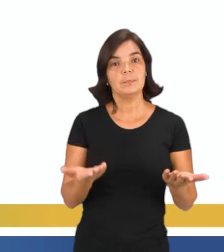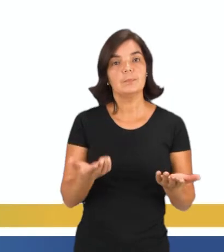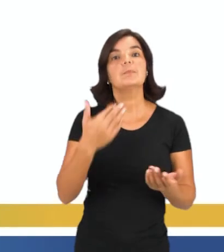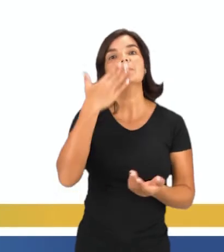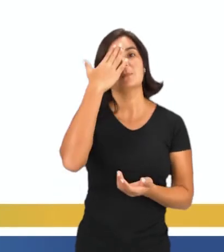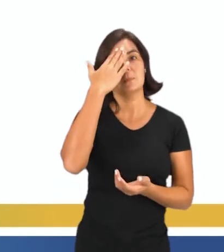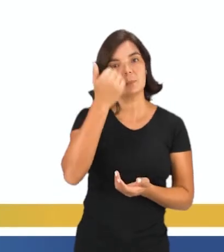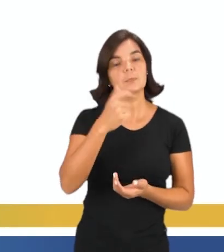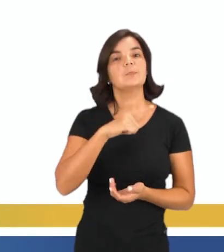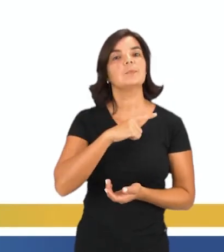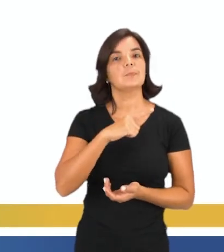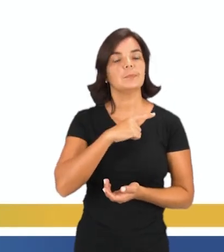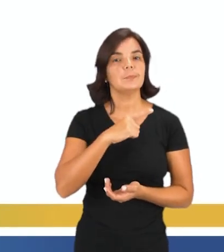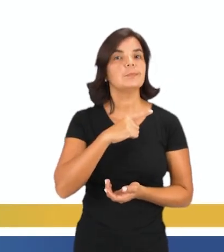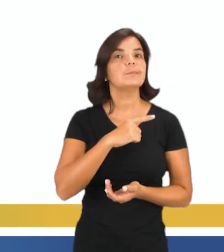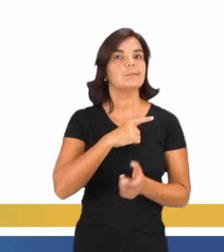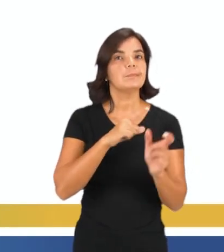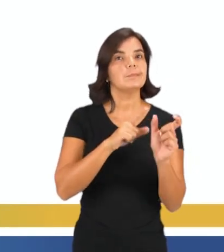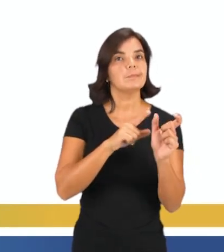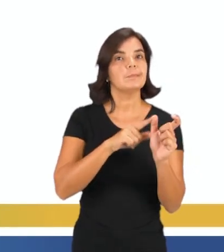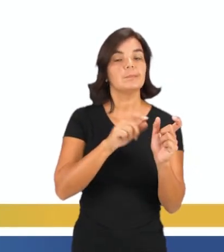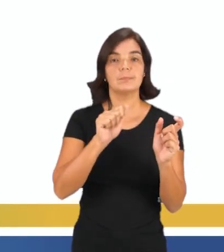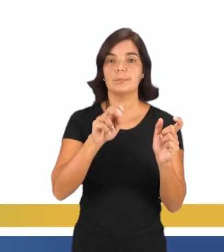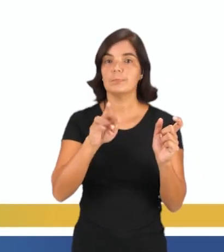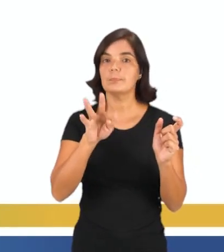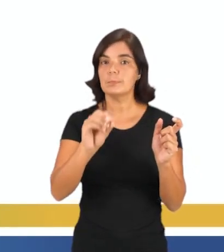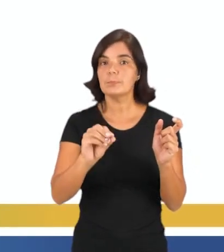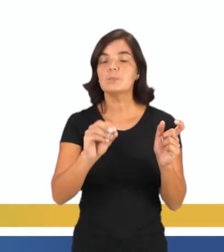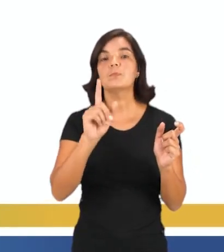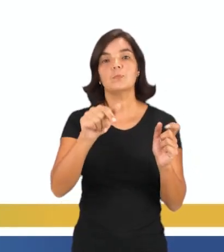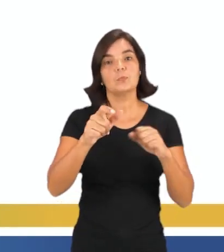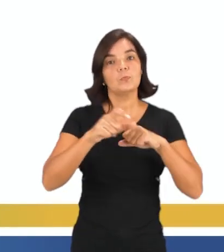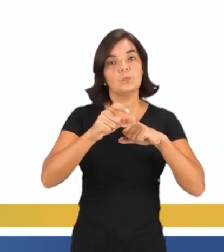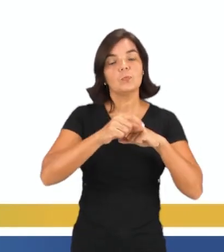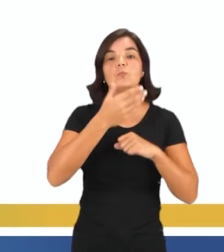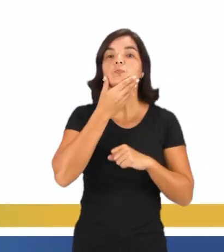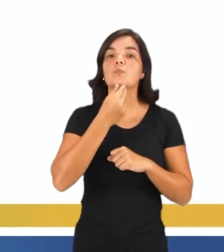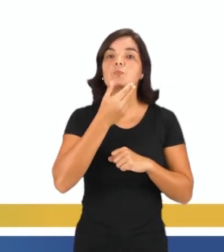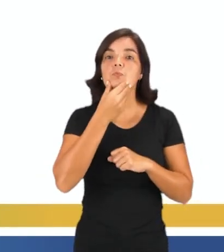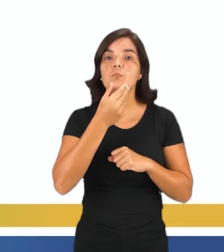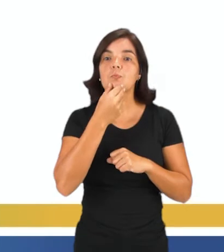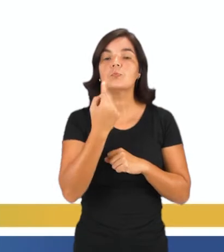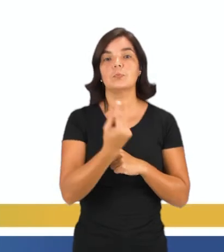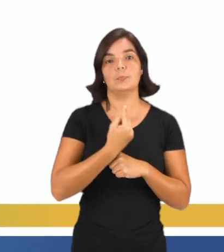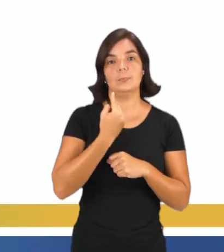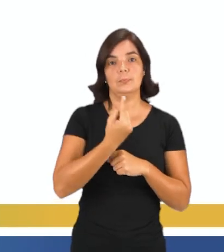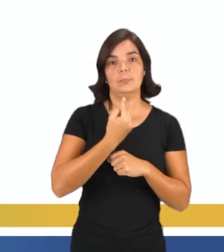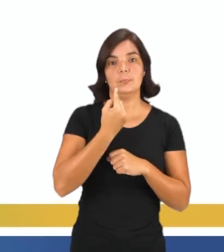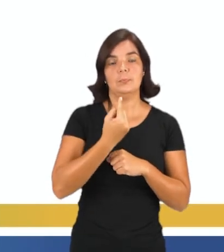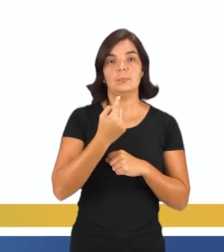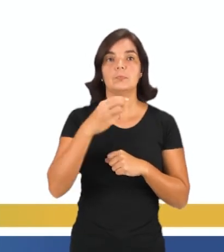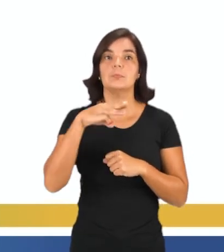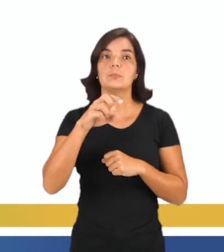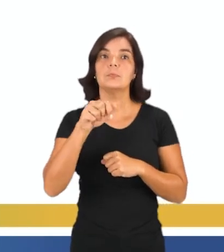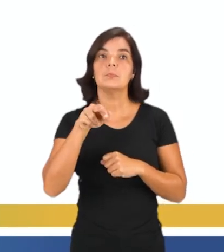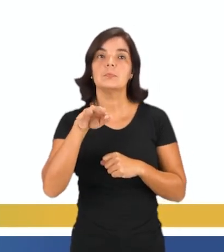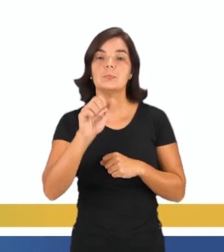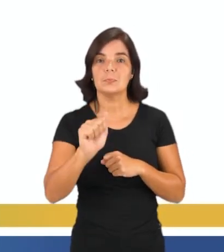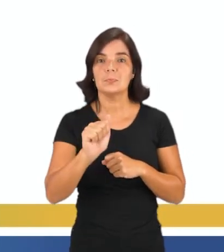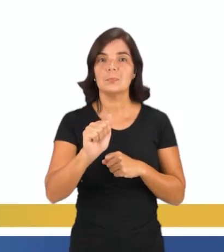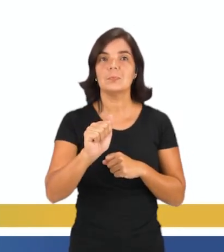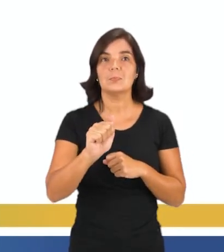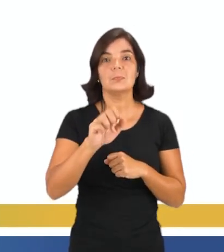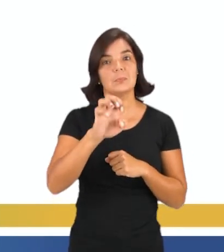nós já sabemos que existe um auto, sim, que é um substantivo masculino singular, e Maria é